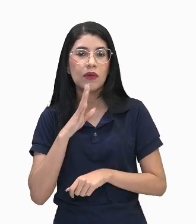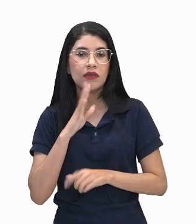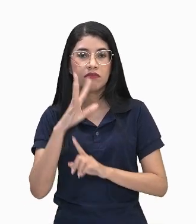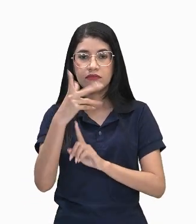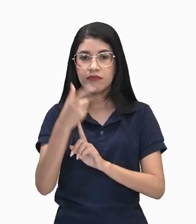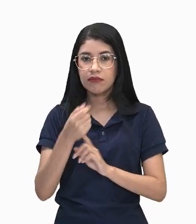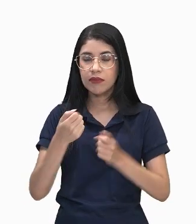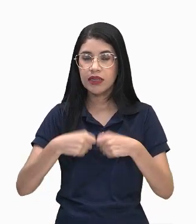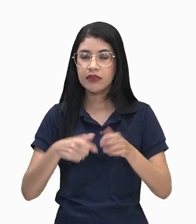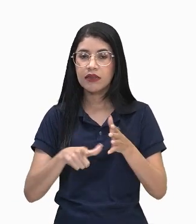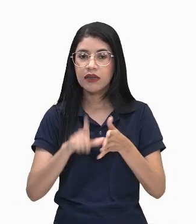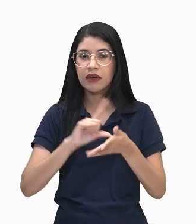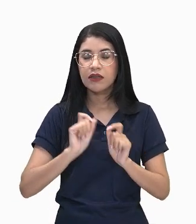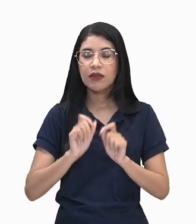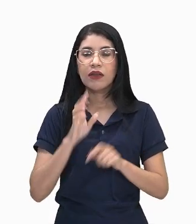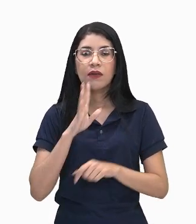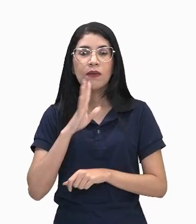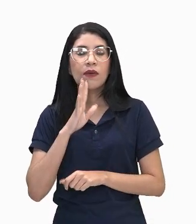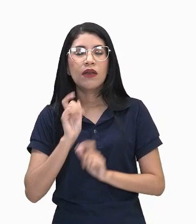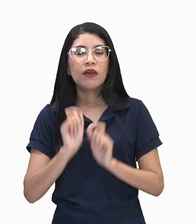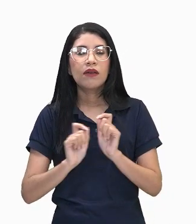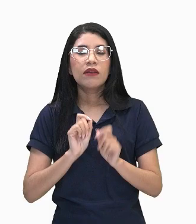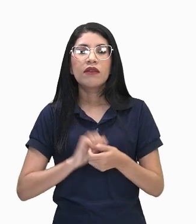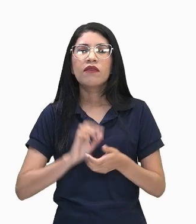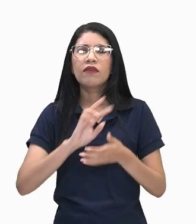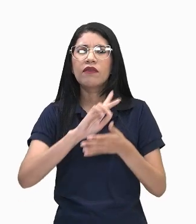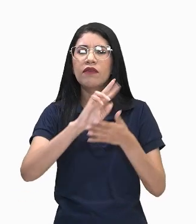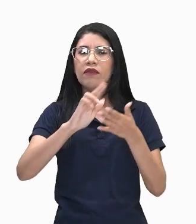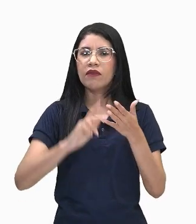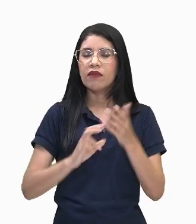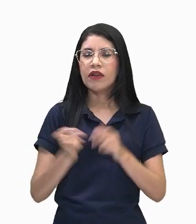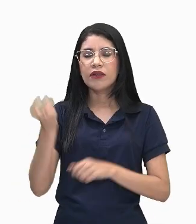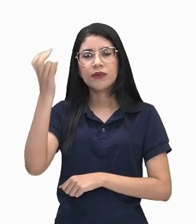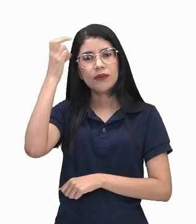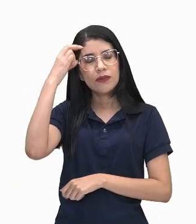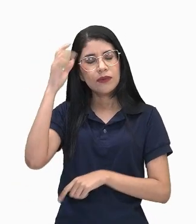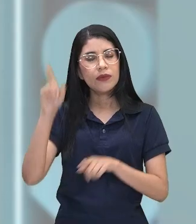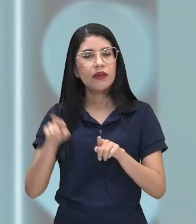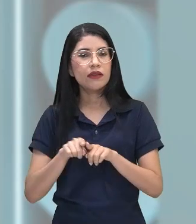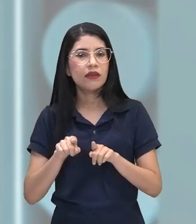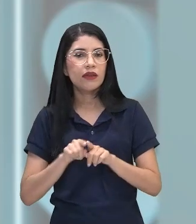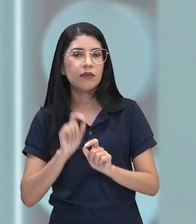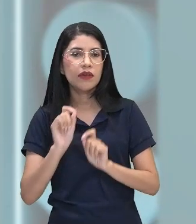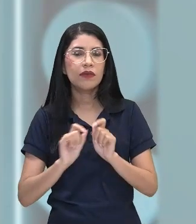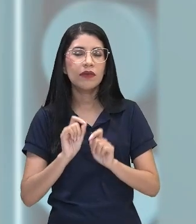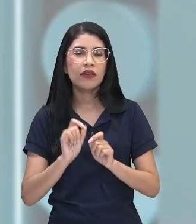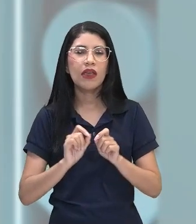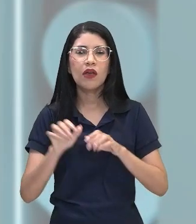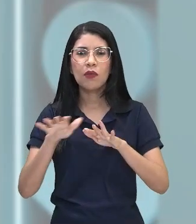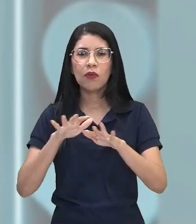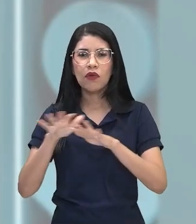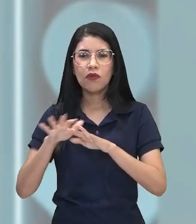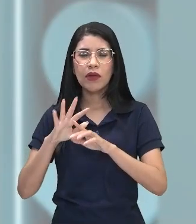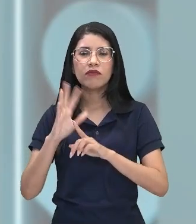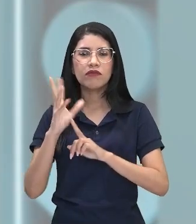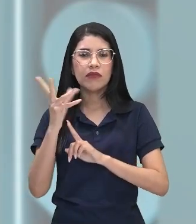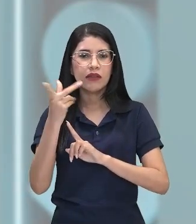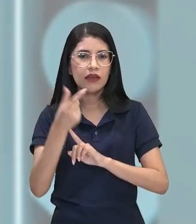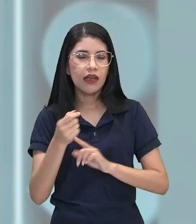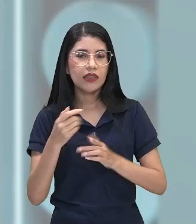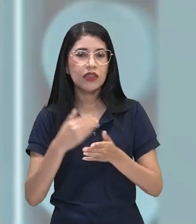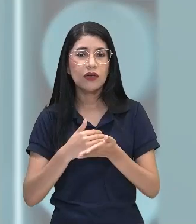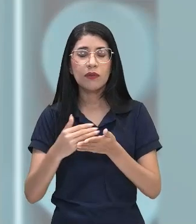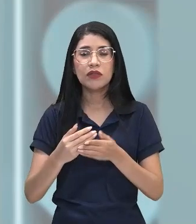que conhecer um pouco diversas culturas e um pouco também desses movimentos artísticos que iniciou